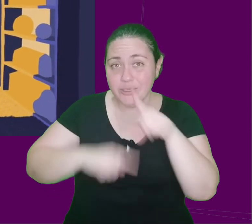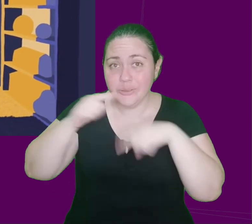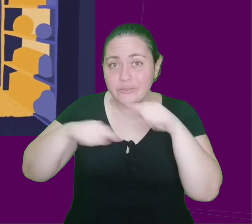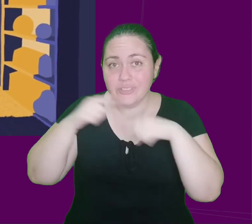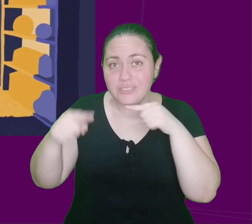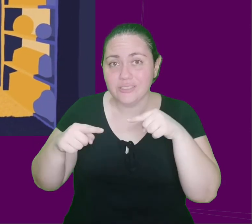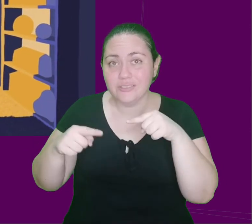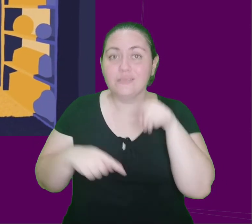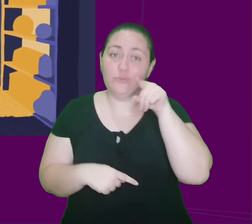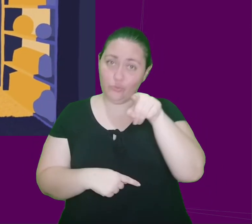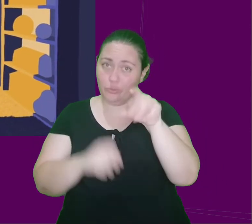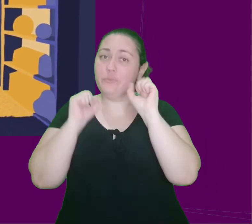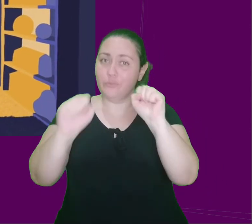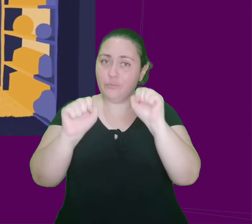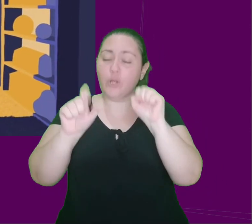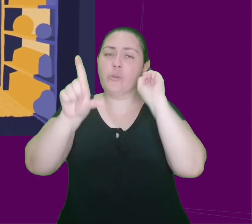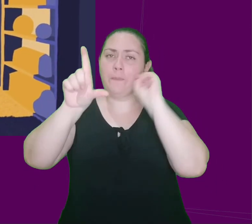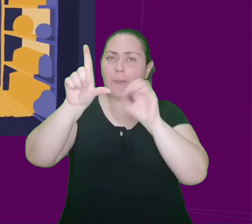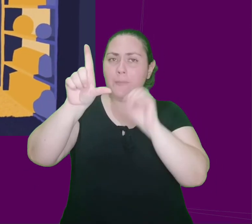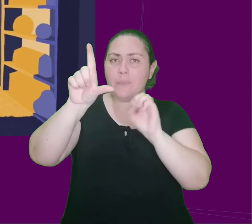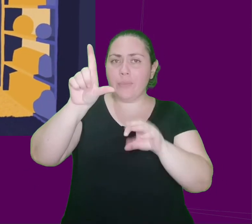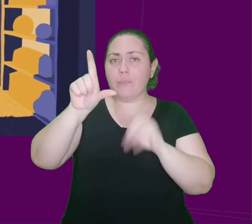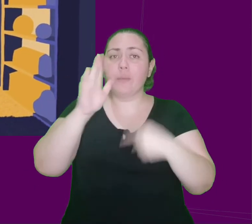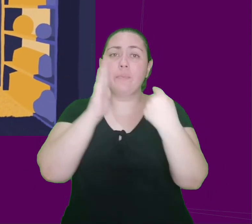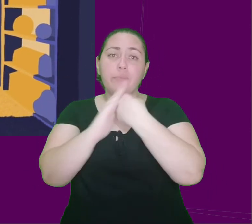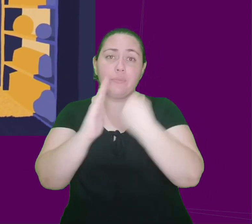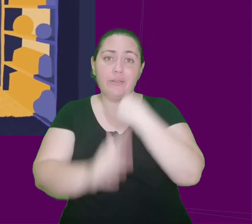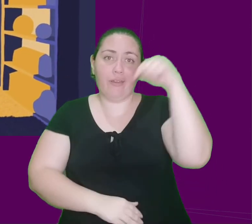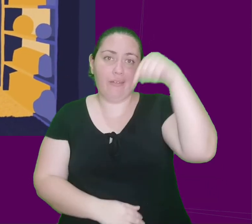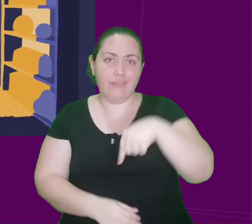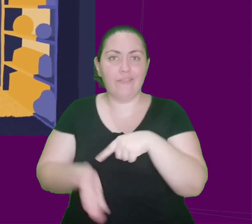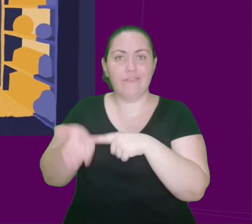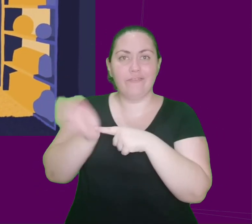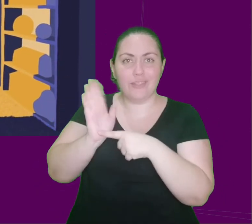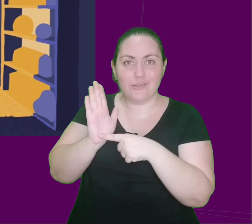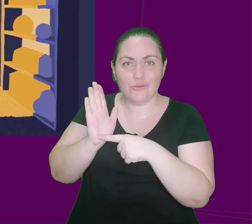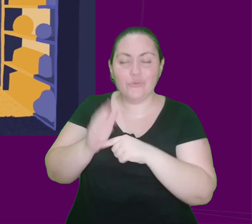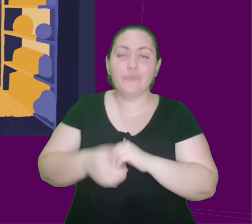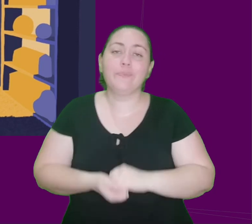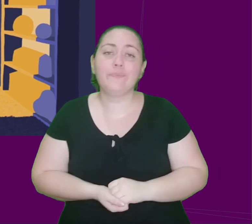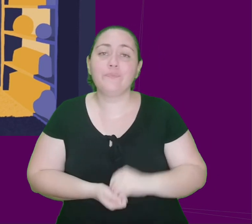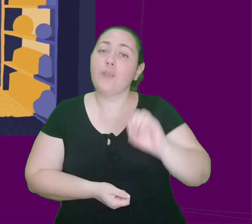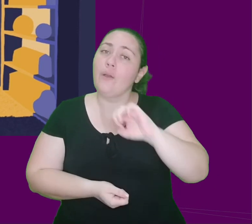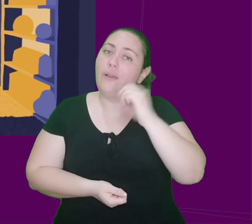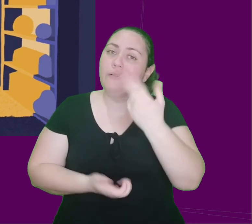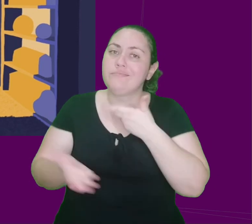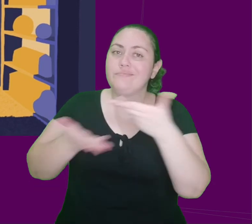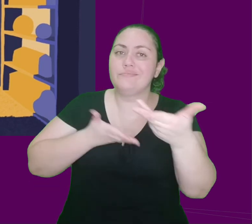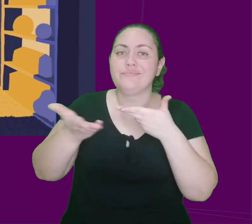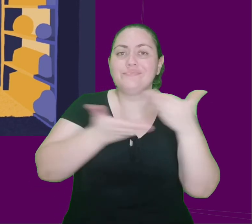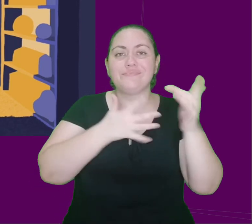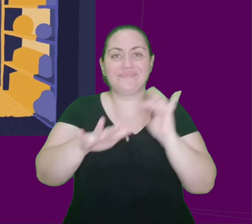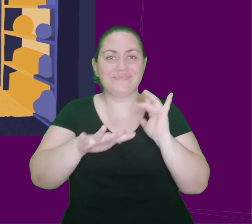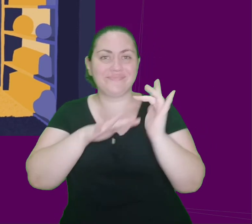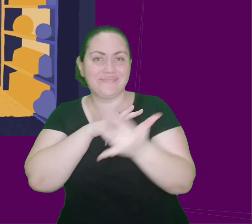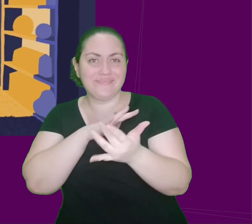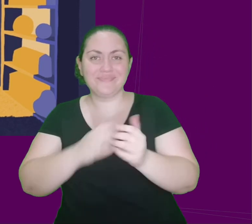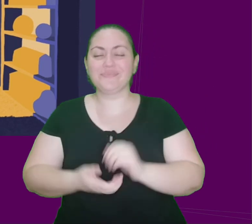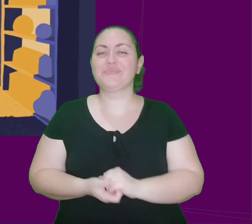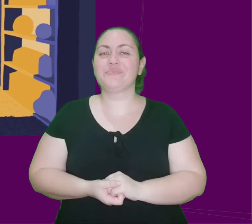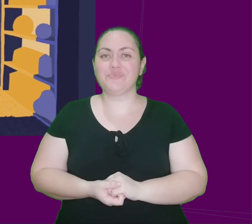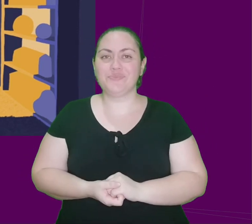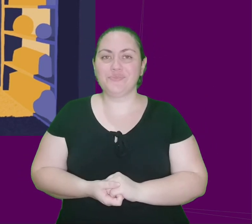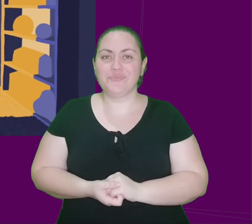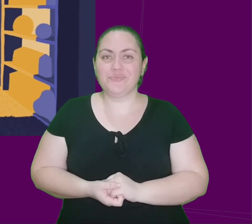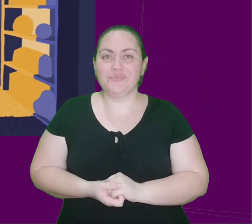Ficou com alguma dúvida? Você pode deixar suas perguntas aqui nos comentários deste vídeo ou interagir com a gente